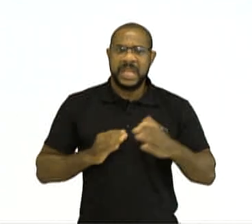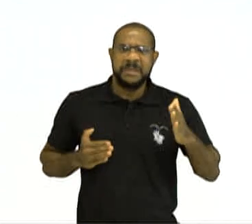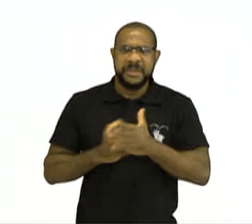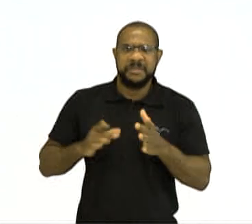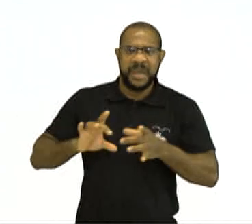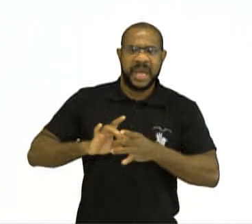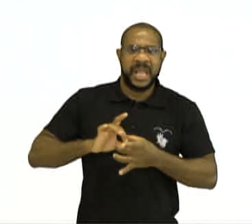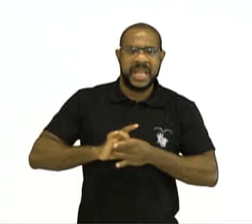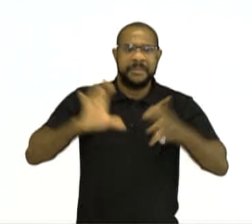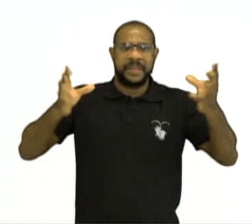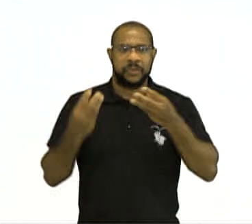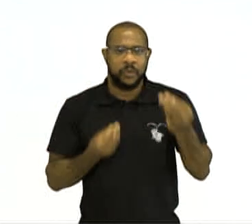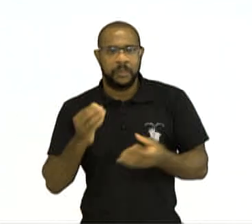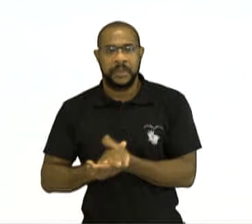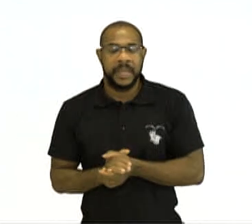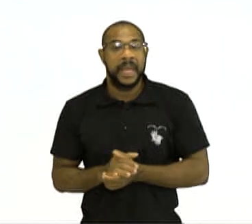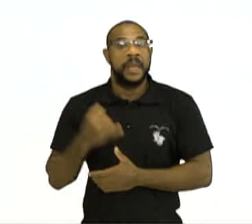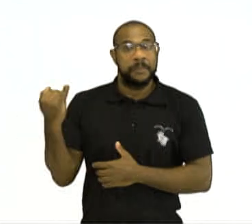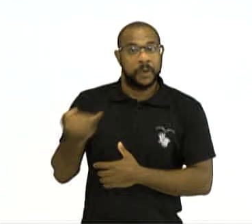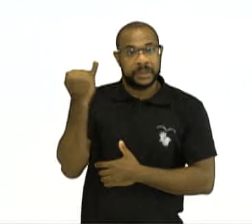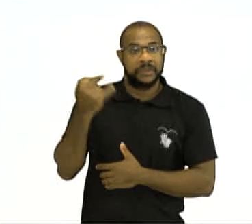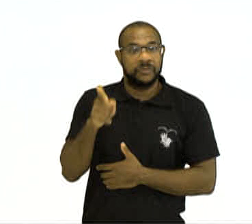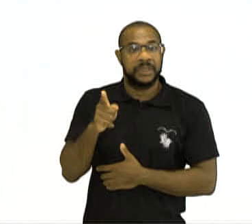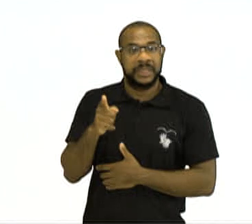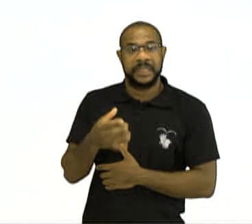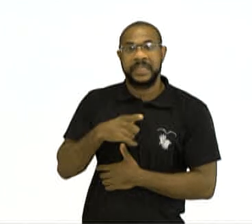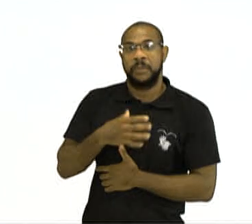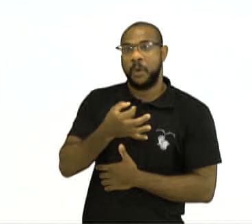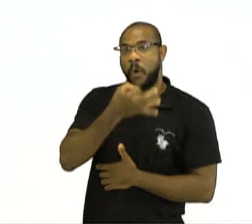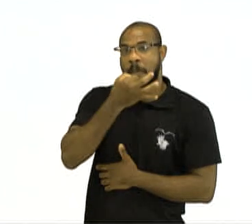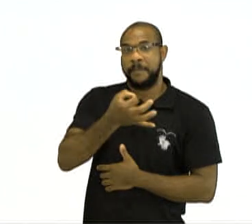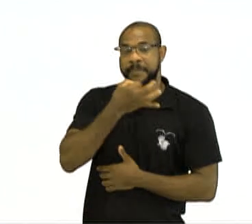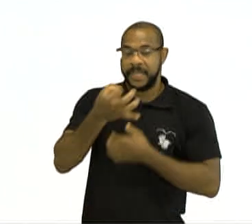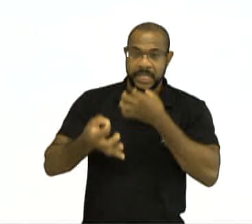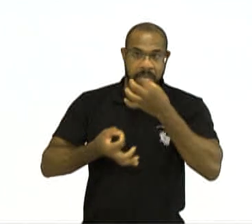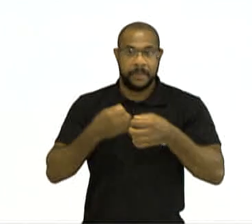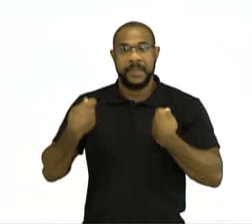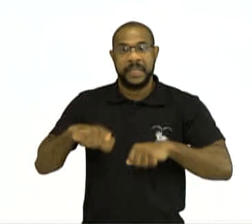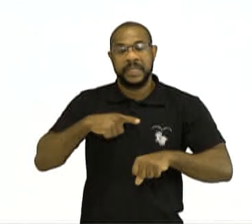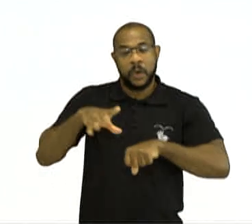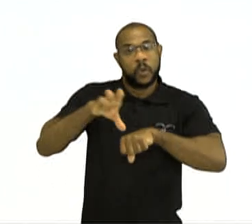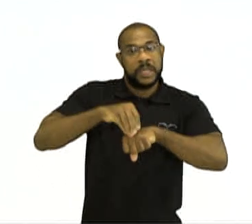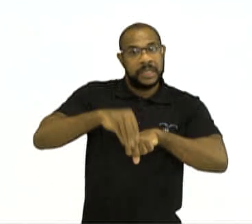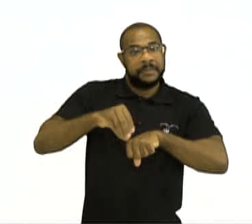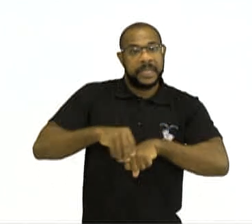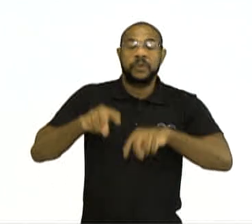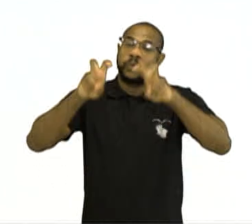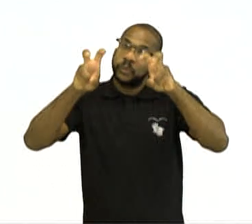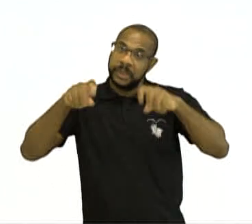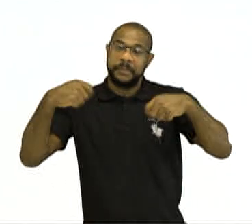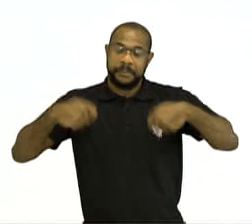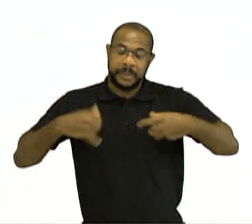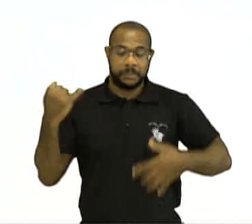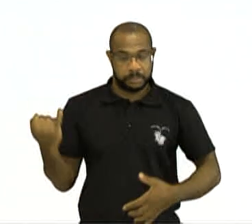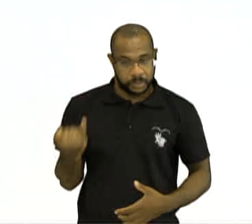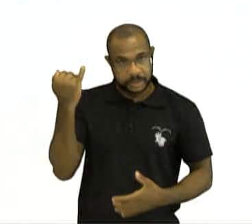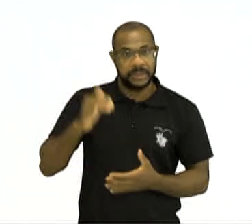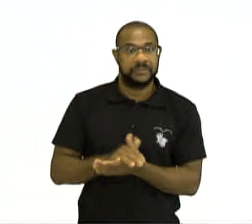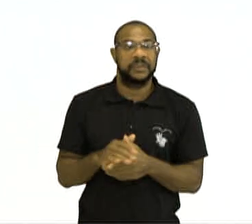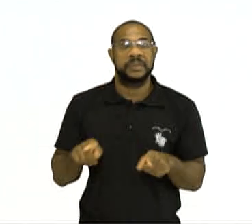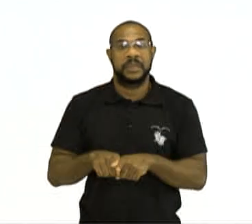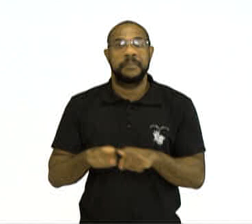para posicionar-se diante de questões polêmicas, é necessário que se tenha conhecimento sobre o assunto, considerando inclusive as